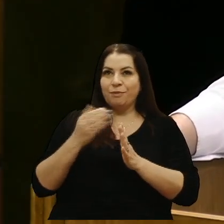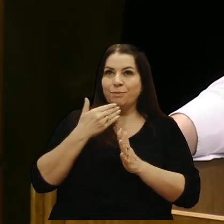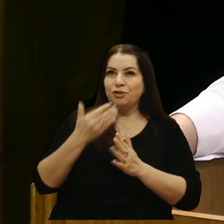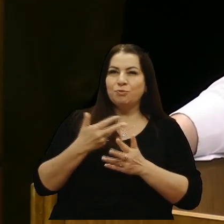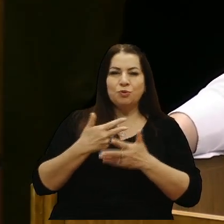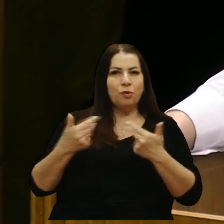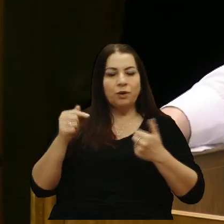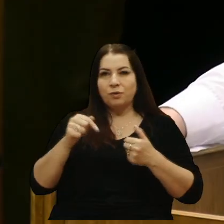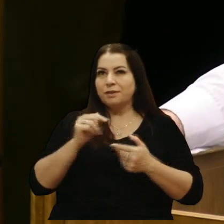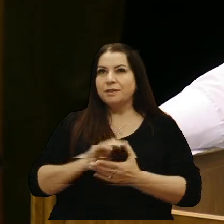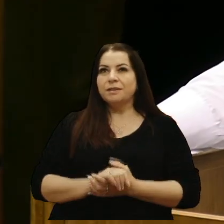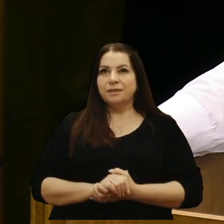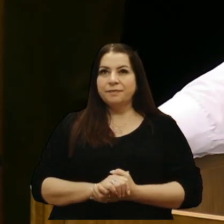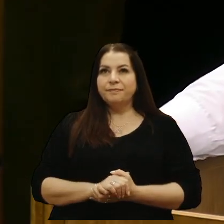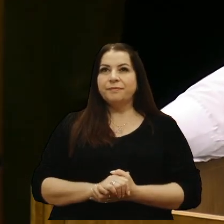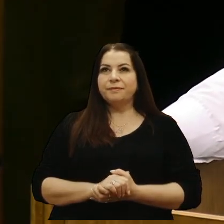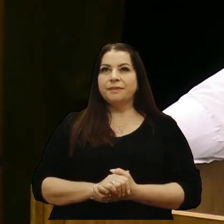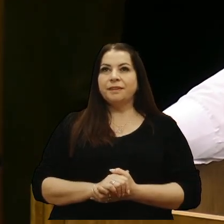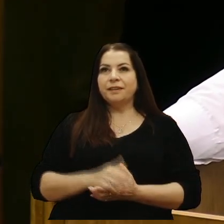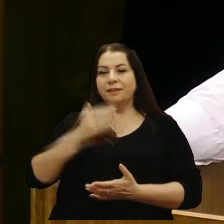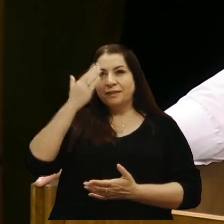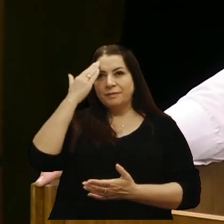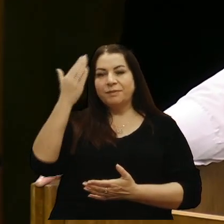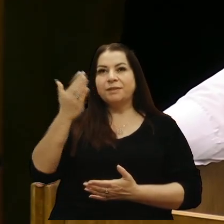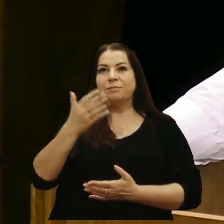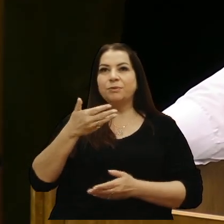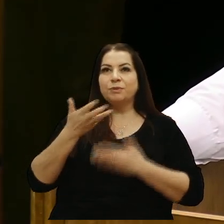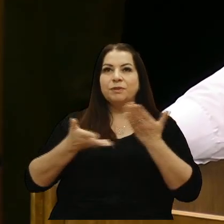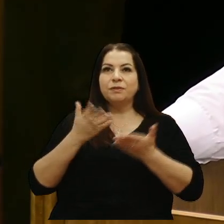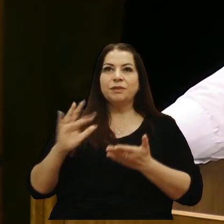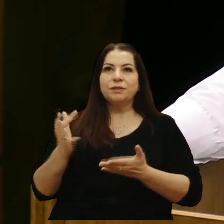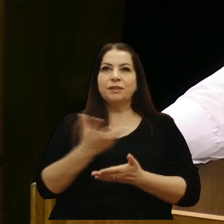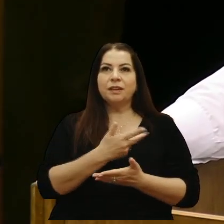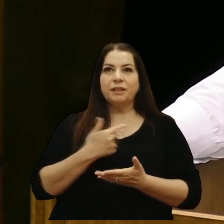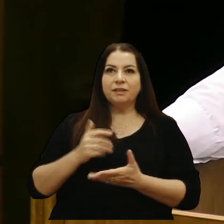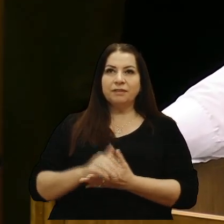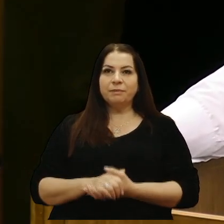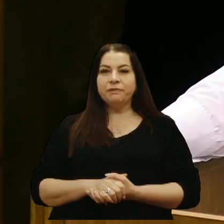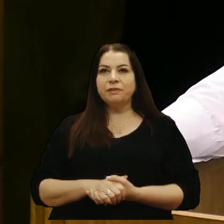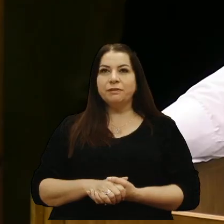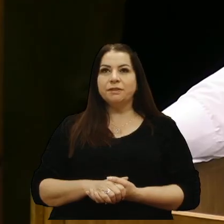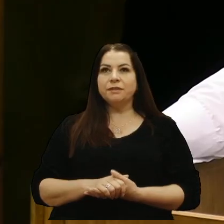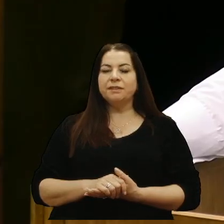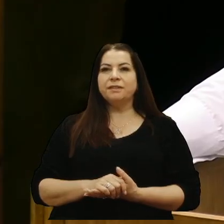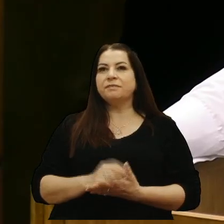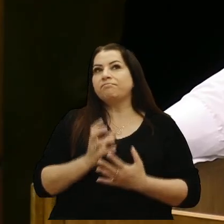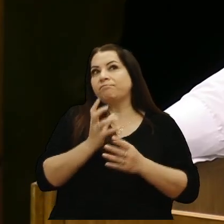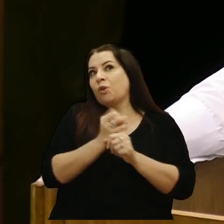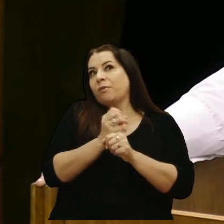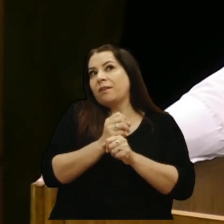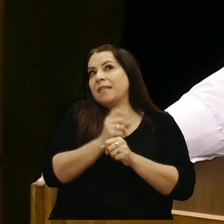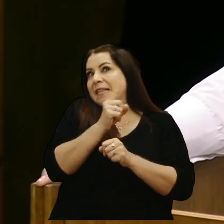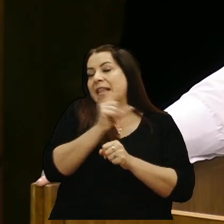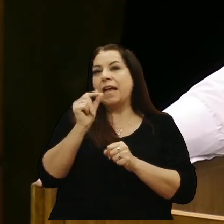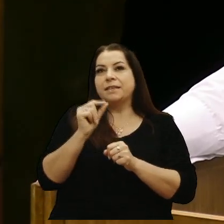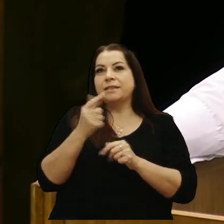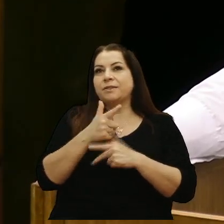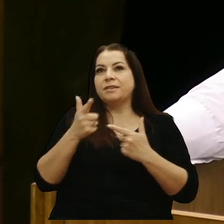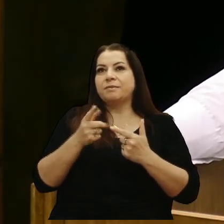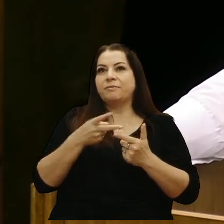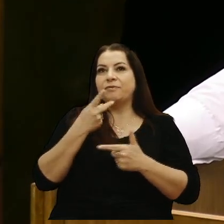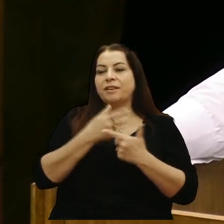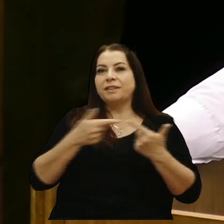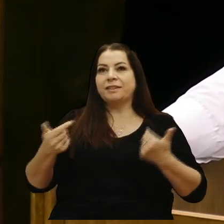qualquer coisa. Então, muito obrigado pelo serviço prestado a todos. Assim, nota 10, sem palavras para tudo que o pessoal